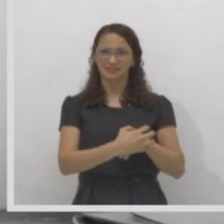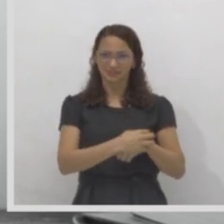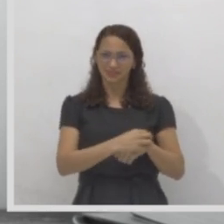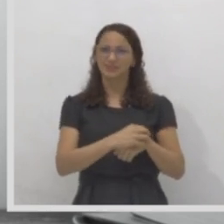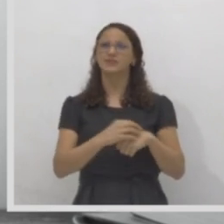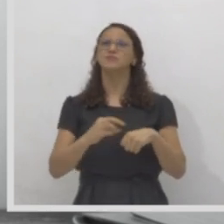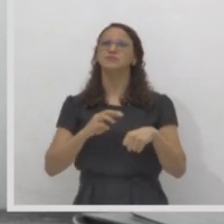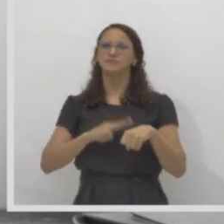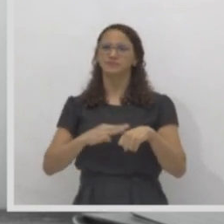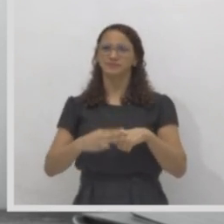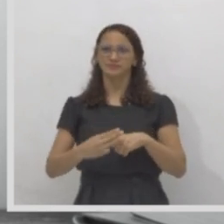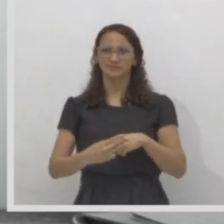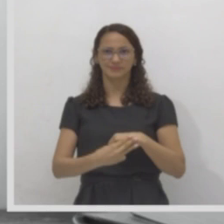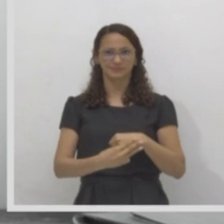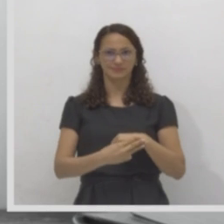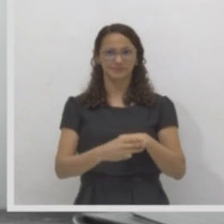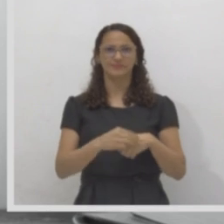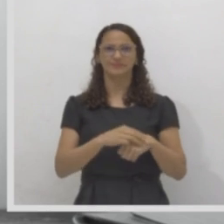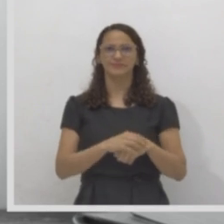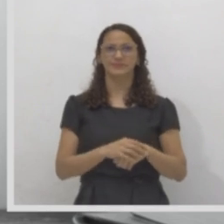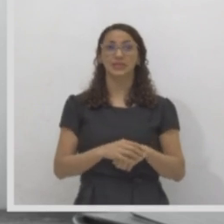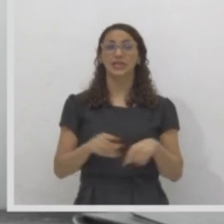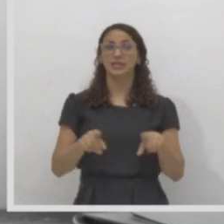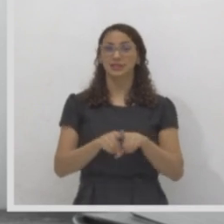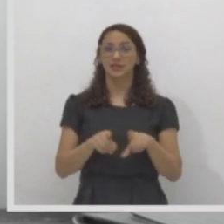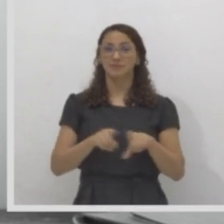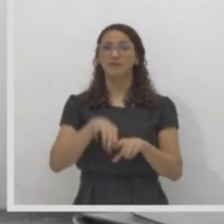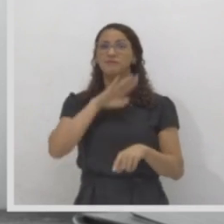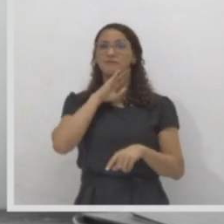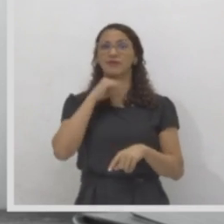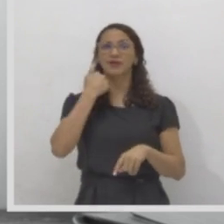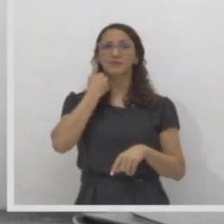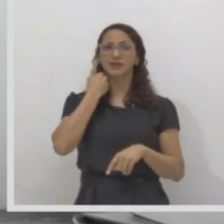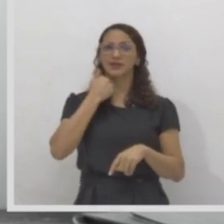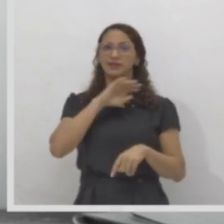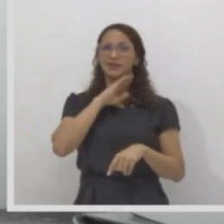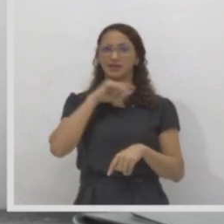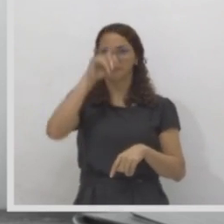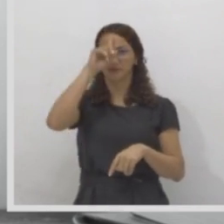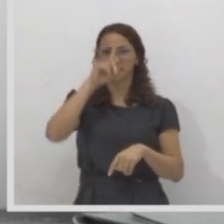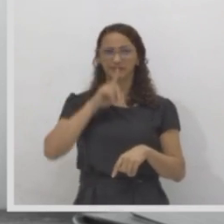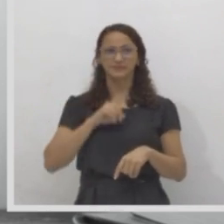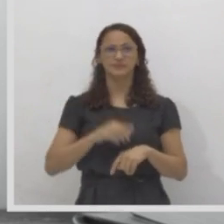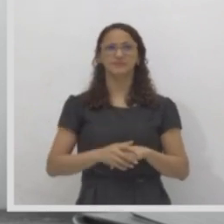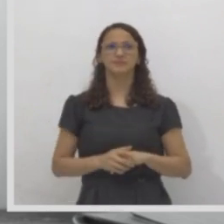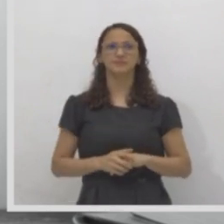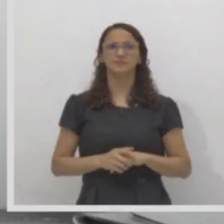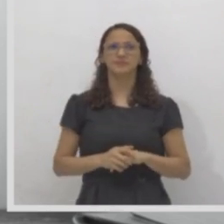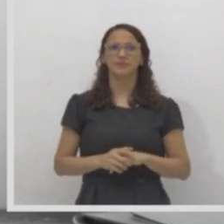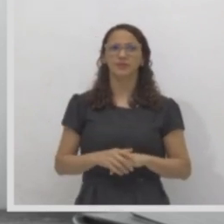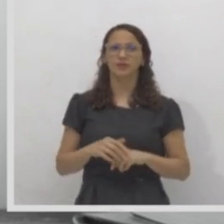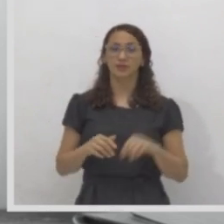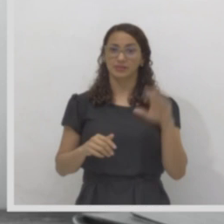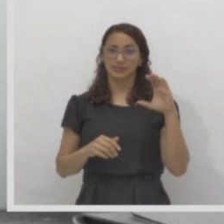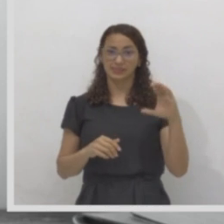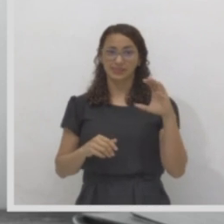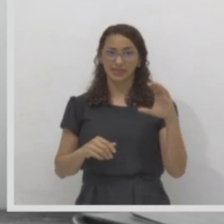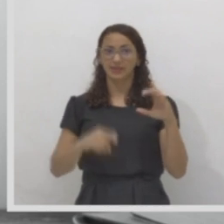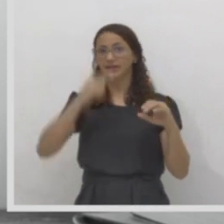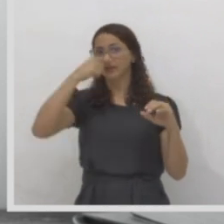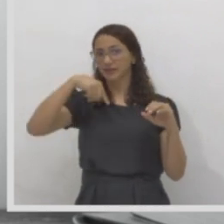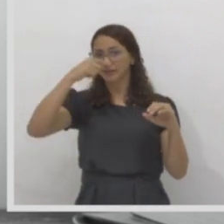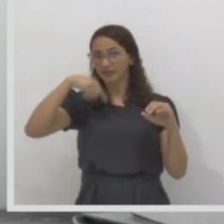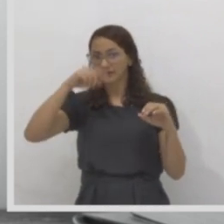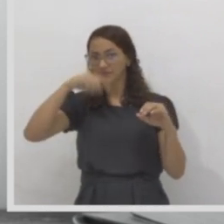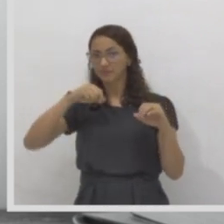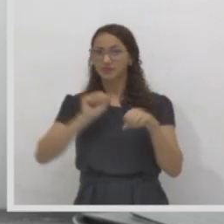Já na letra C, duas doenças transmitidas pelo ar, a gripe e a Covid-19, que é o que nós estamos